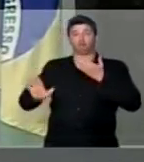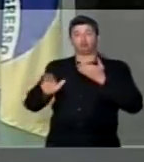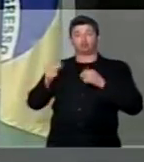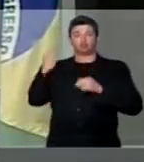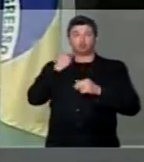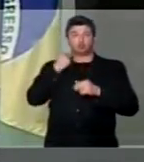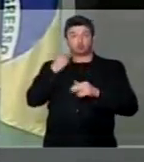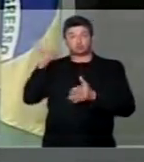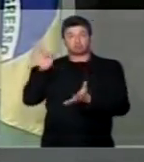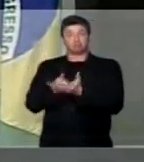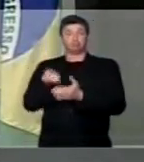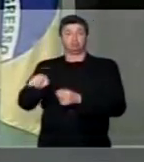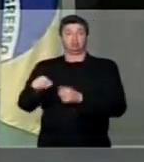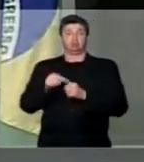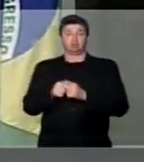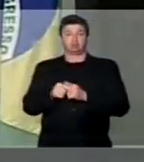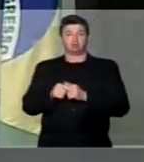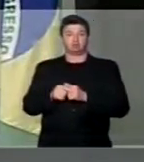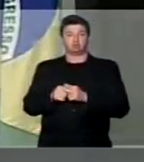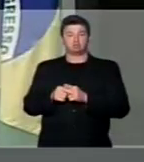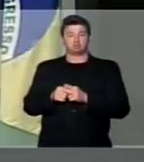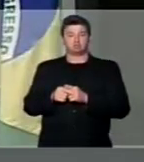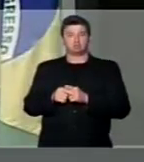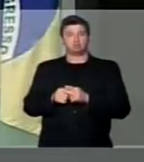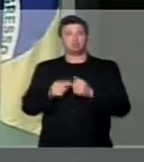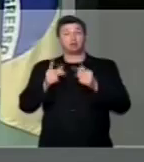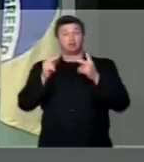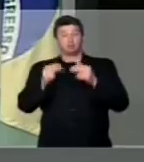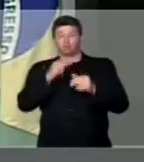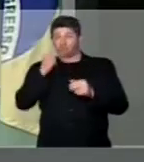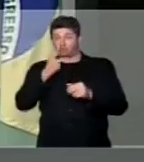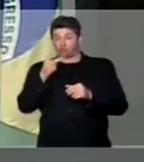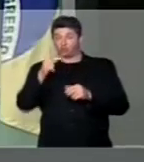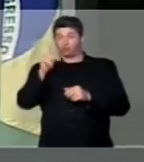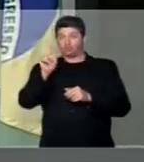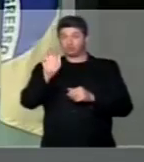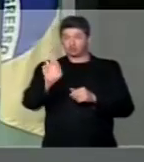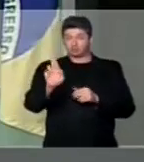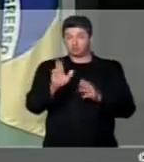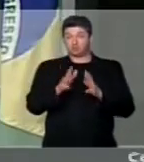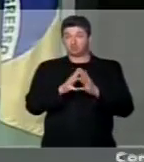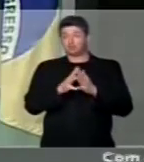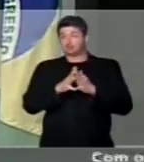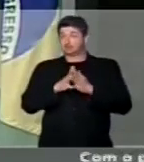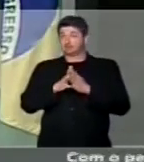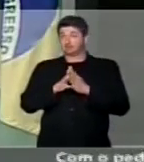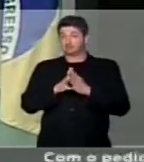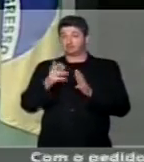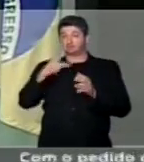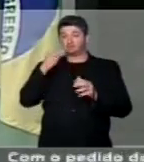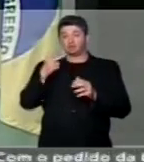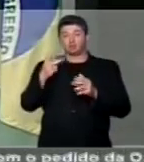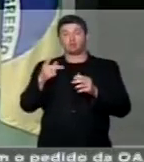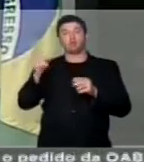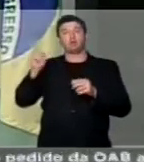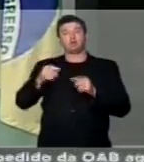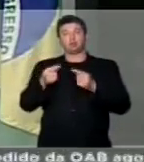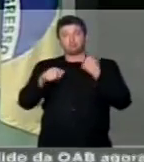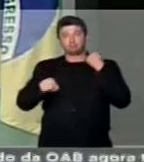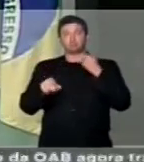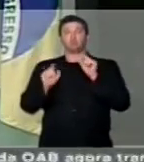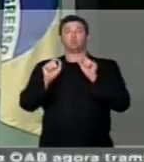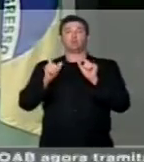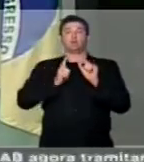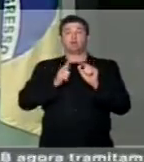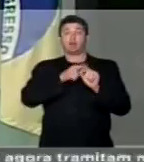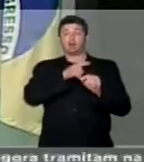juiz natural, ao tentar de forma inusual, nas palavras do Procurador-Geral da República, fugir com aquilo que era de ofício